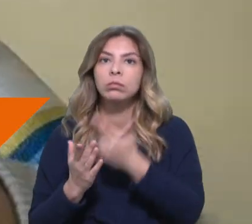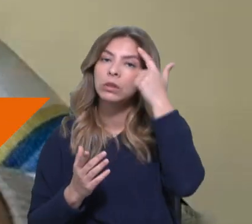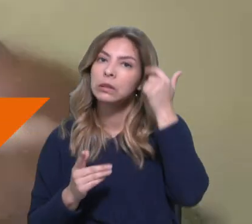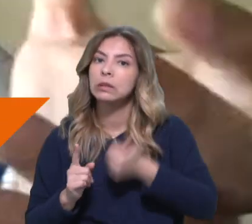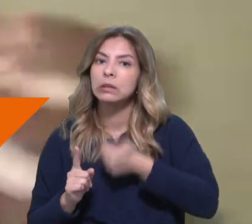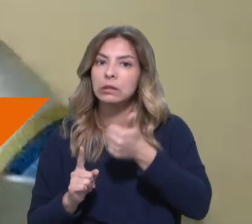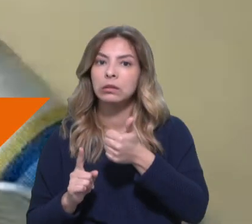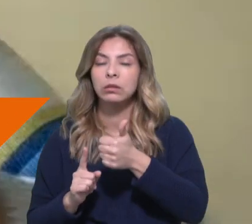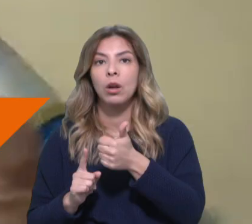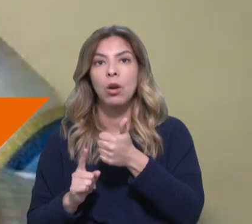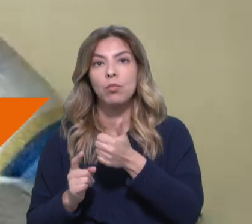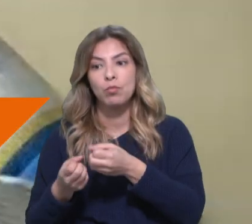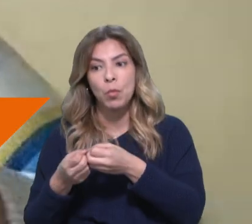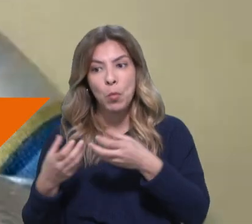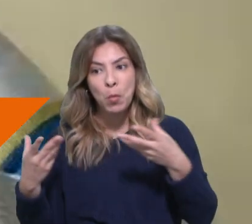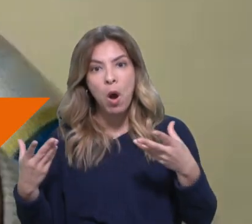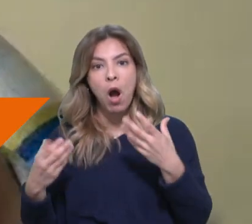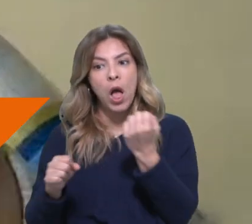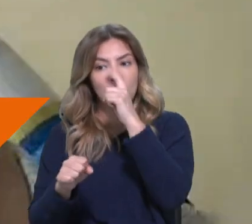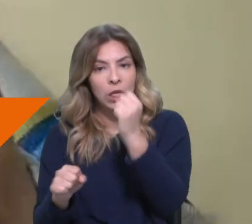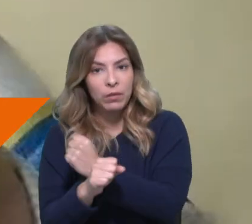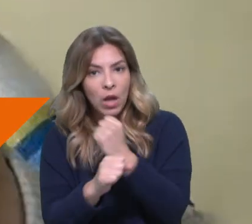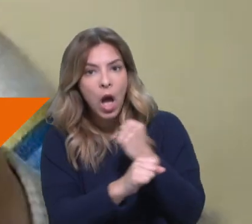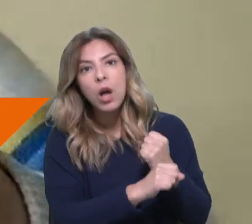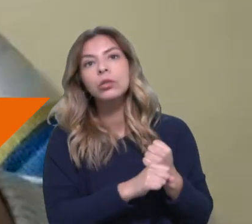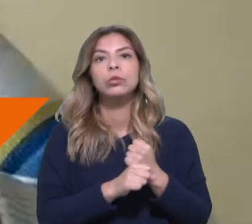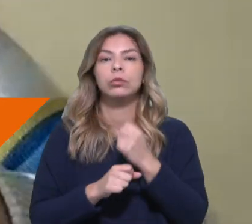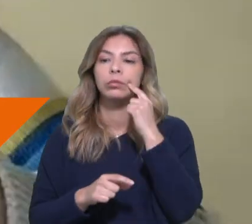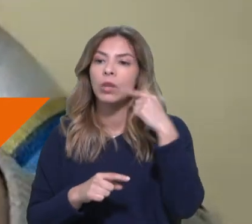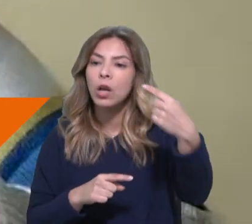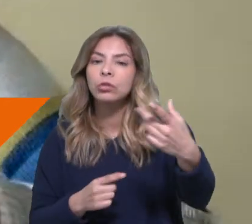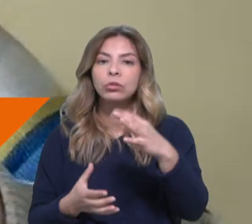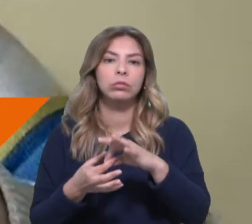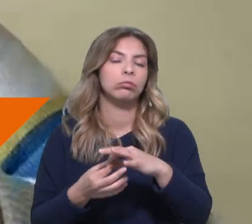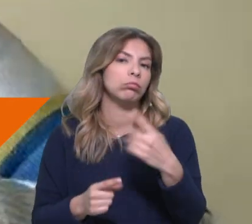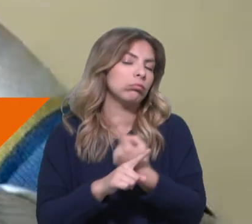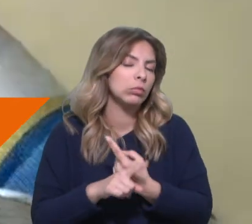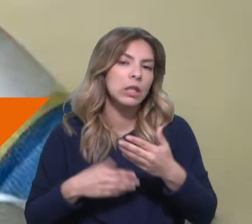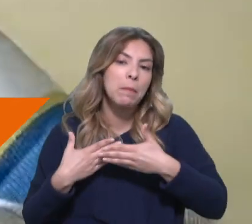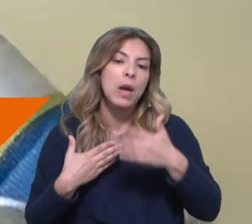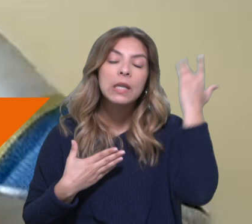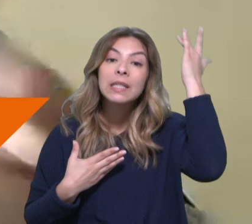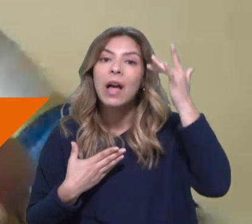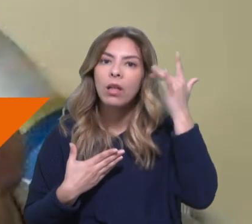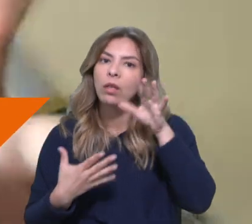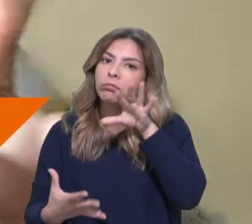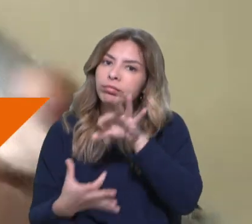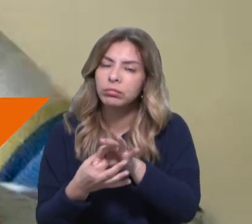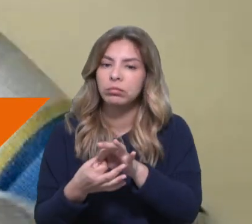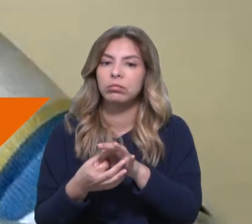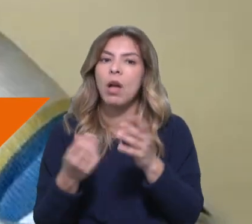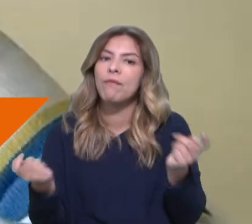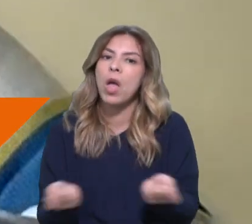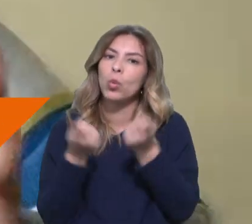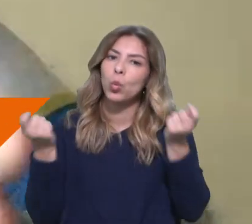tem uma grande panóplia de atividades, desde imaginários, a viagem medieval, tudo. A Semana Santa está também nessa senda dos grandes eventos de Santa